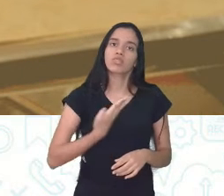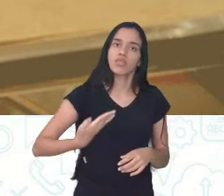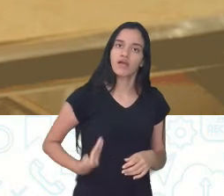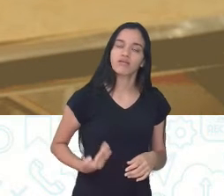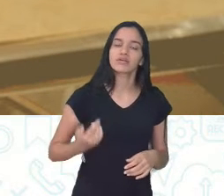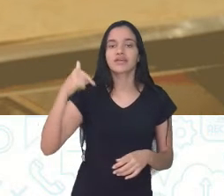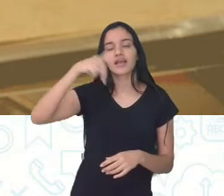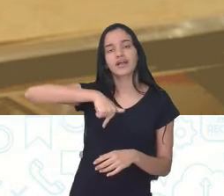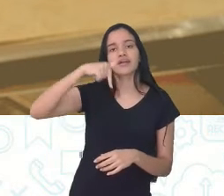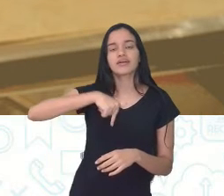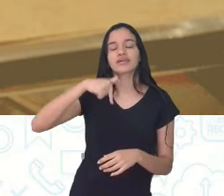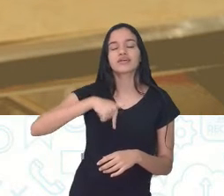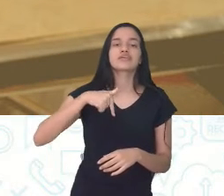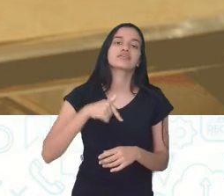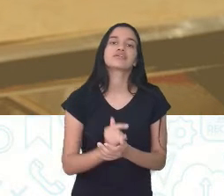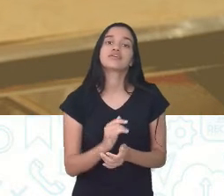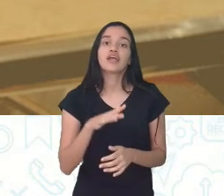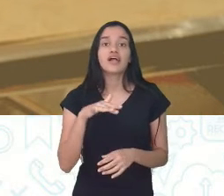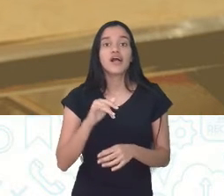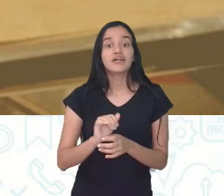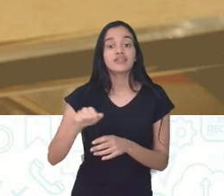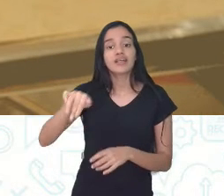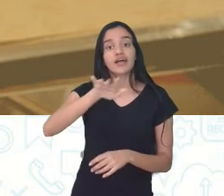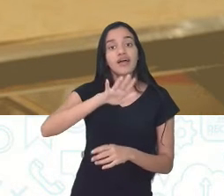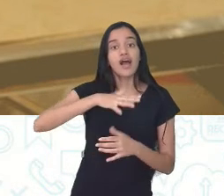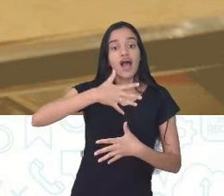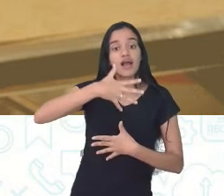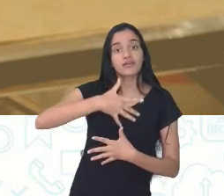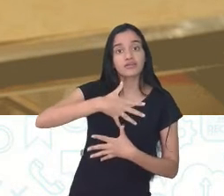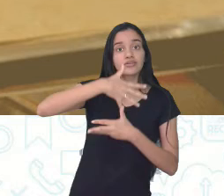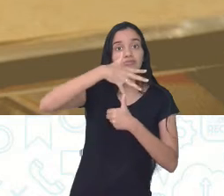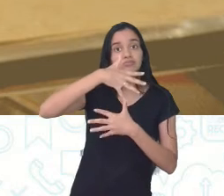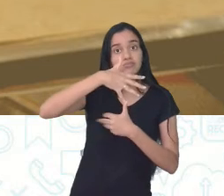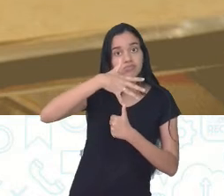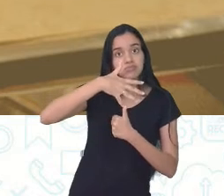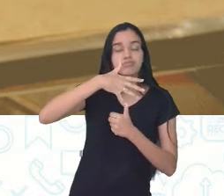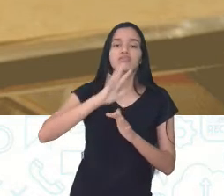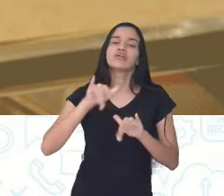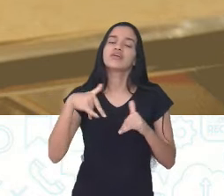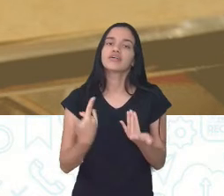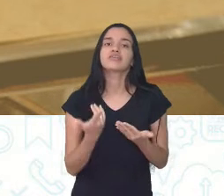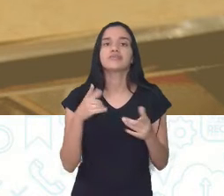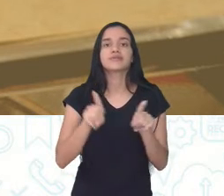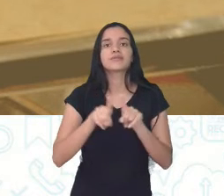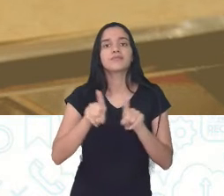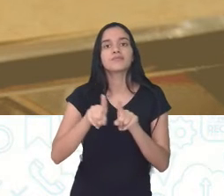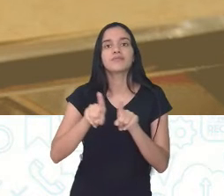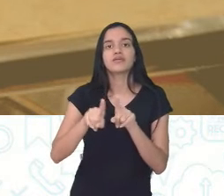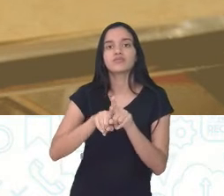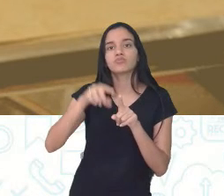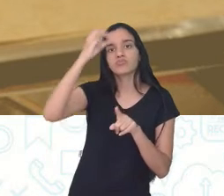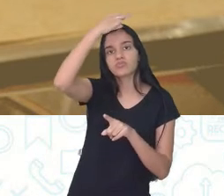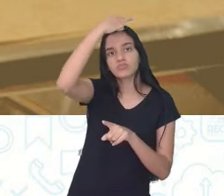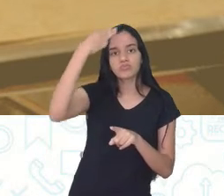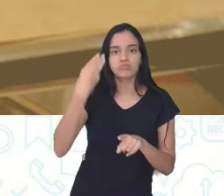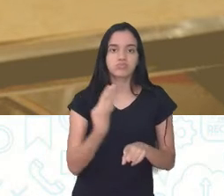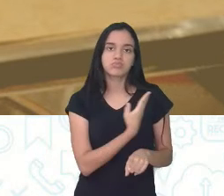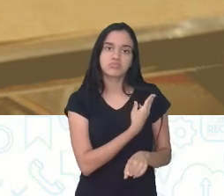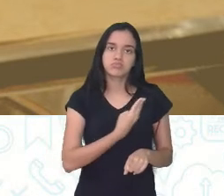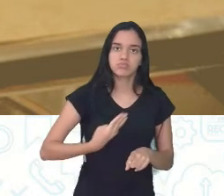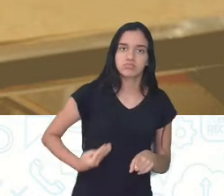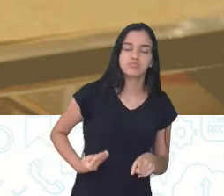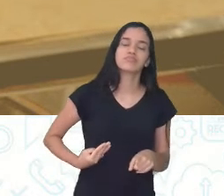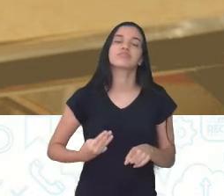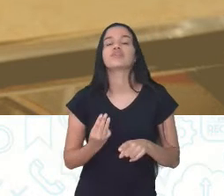países aqui da América do Sul, né, que depois da independência se torna monarquia, porque os outros